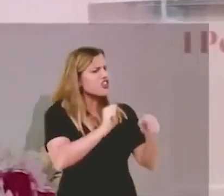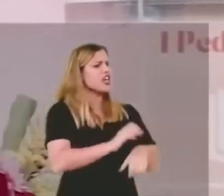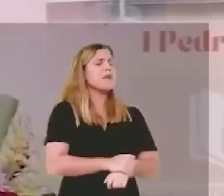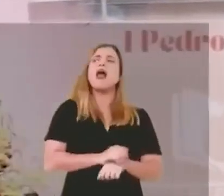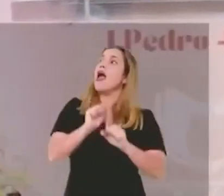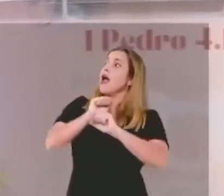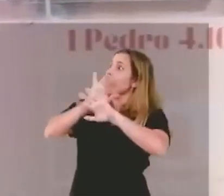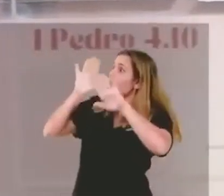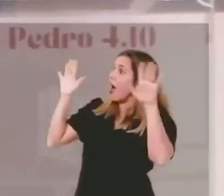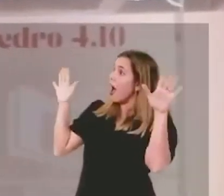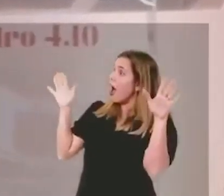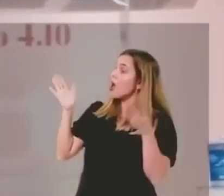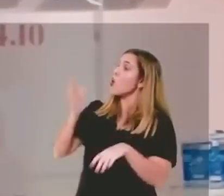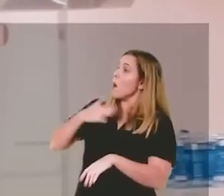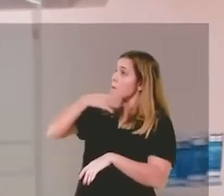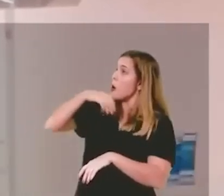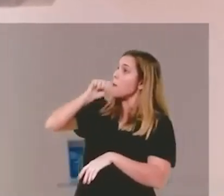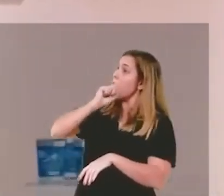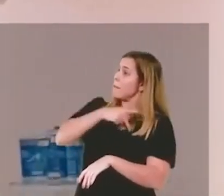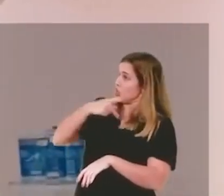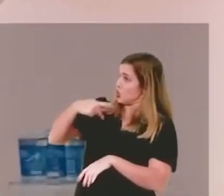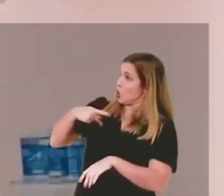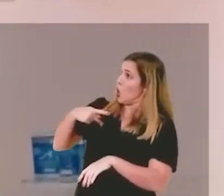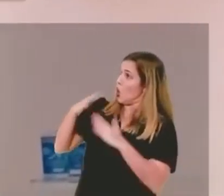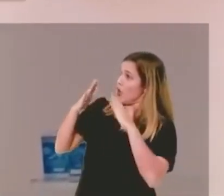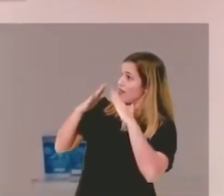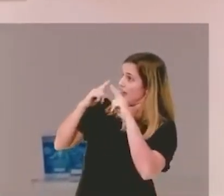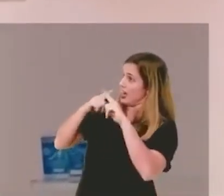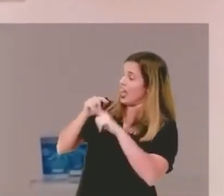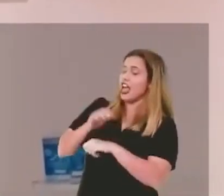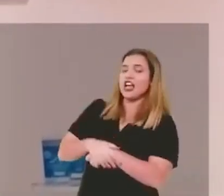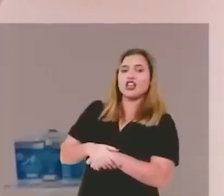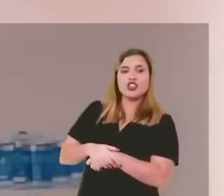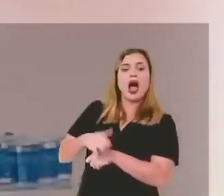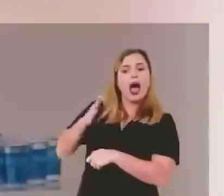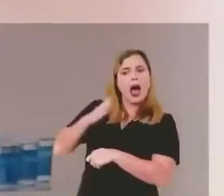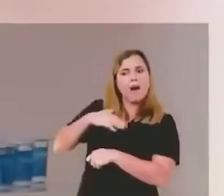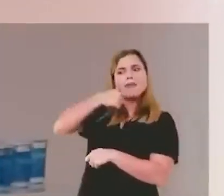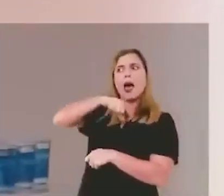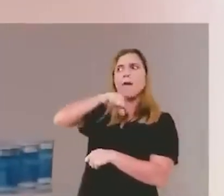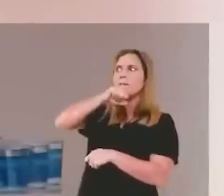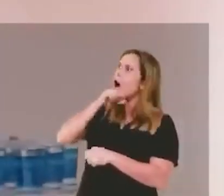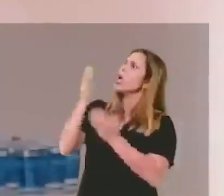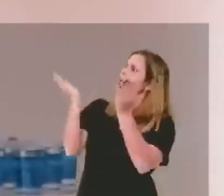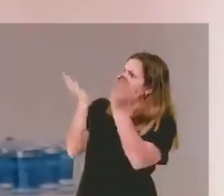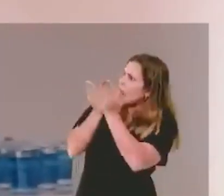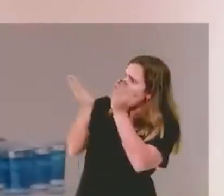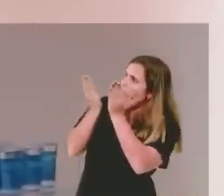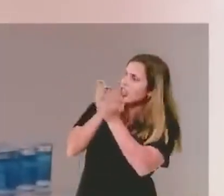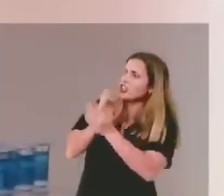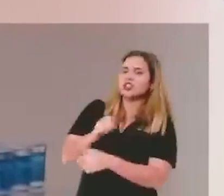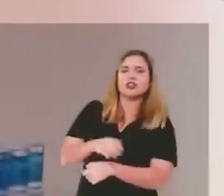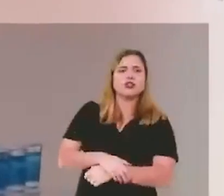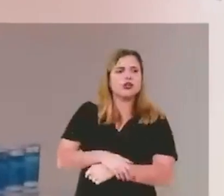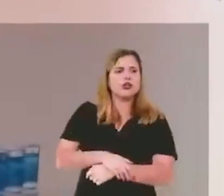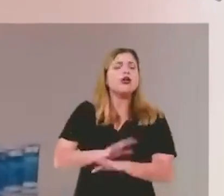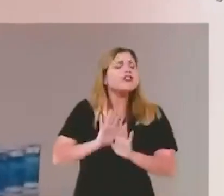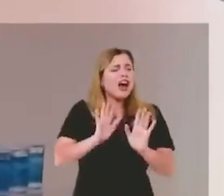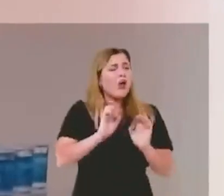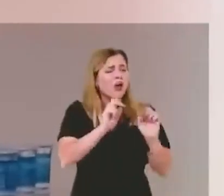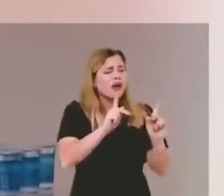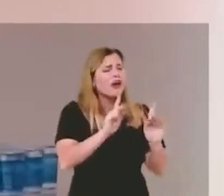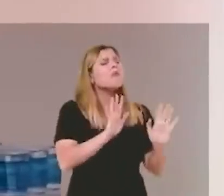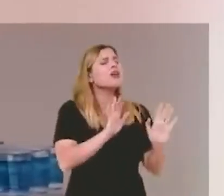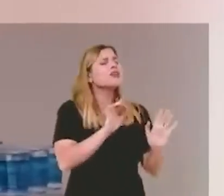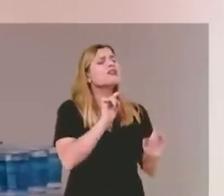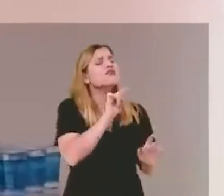o meu pai é o pastor da igreja. Minha mãe até dirige uma reunião de oração lá na igreja. Eu não sou filho de pastor não, mas deve ser